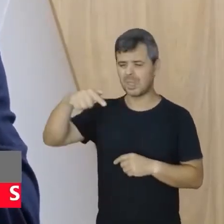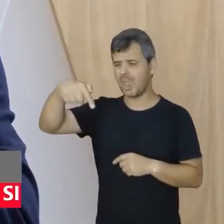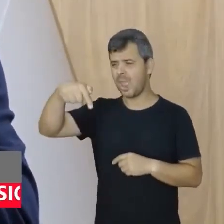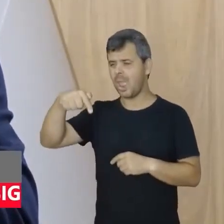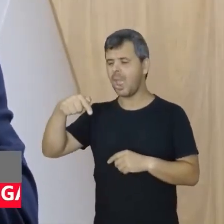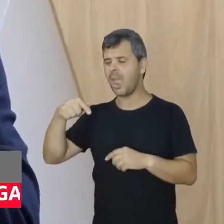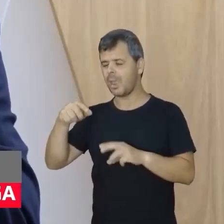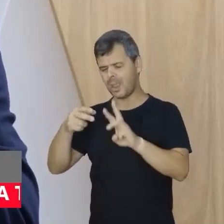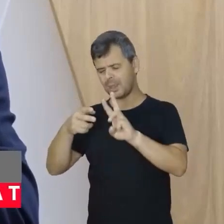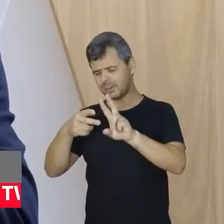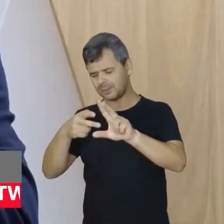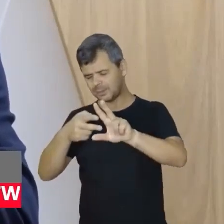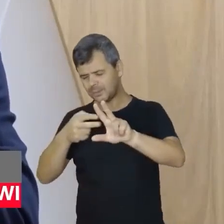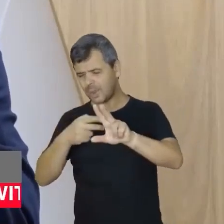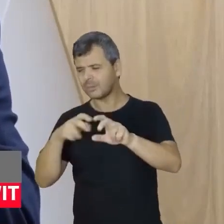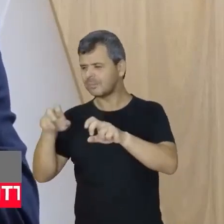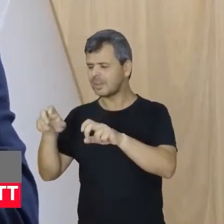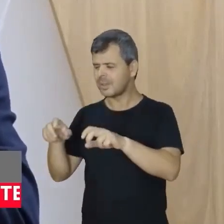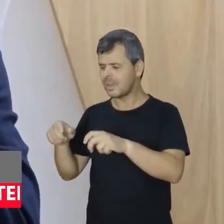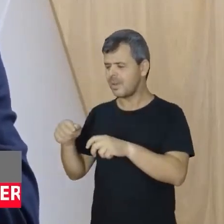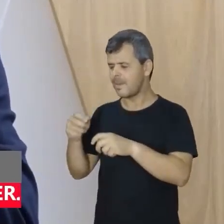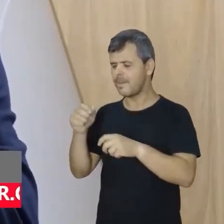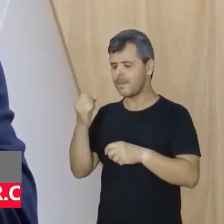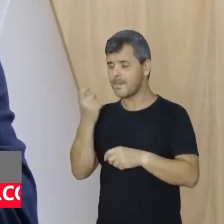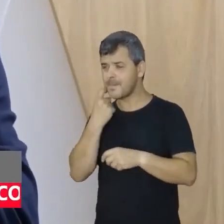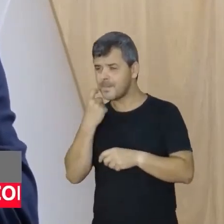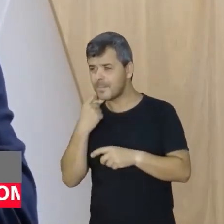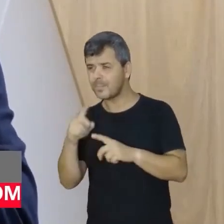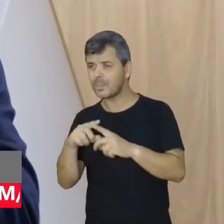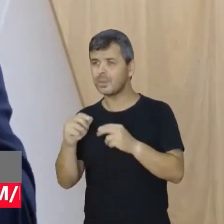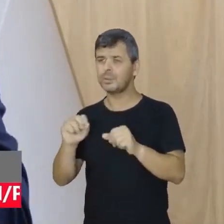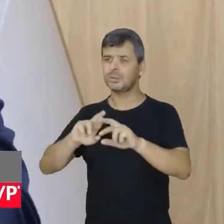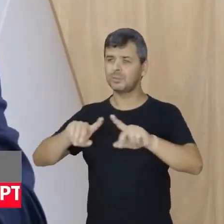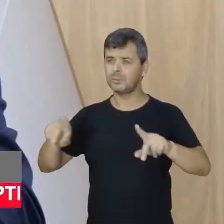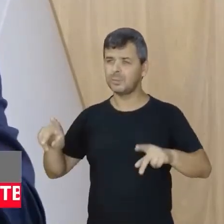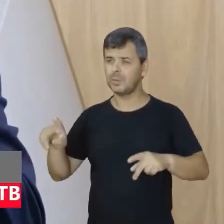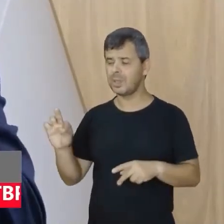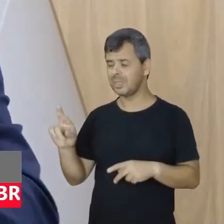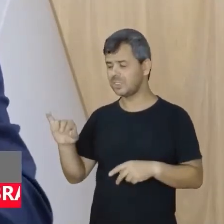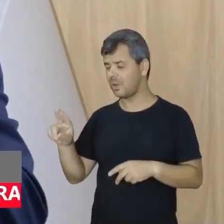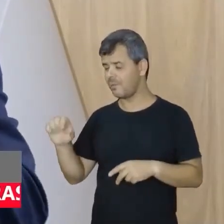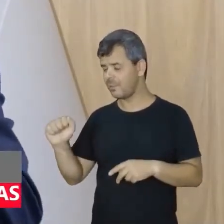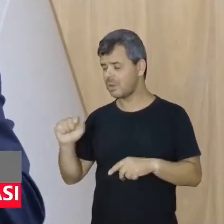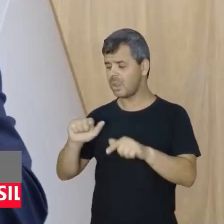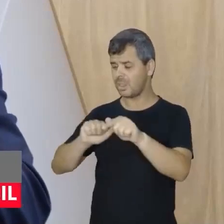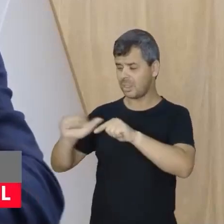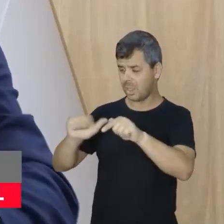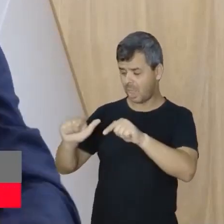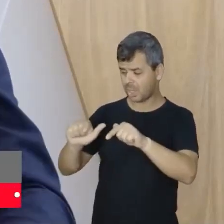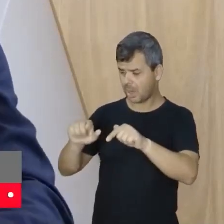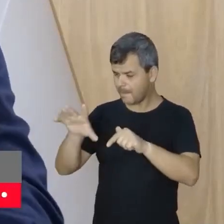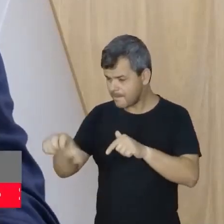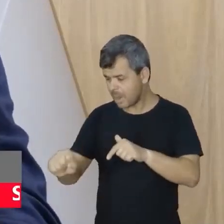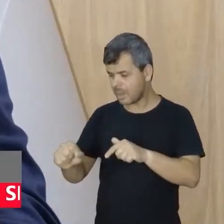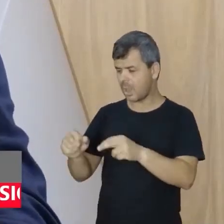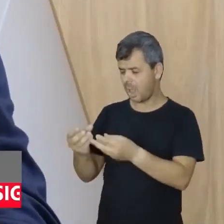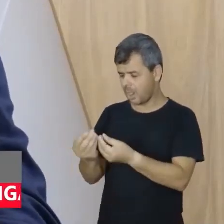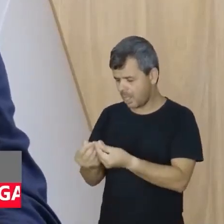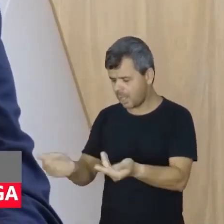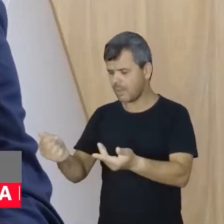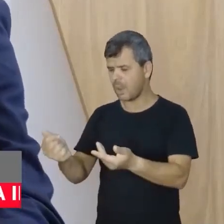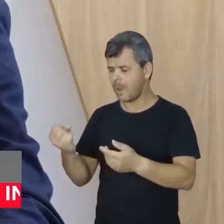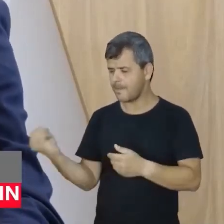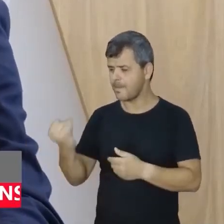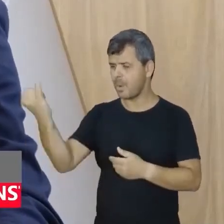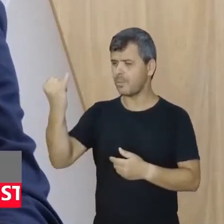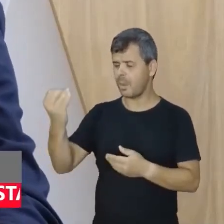Quilombolas, indígenas, pescadores, ribeirinhos, extrativistas, esse povo trabalhador que tira da terra o que é essencial para a nossa